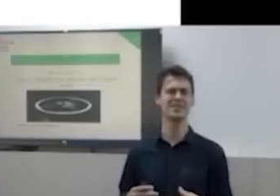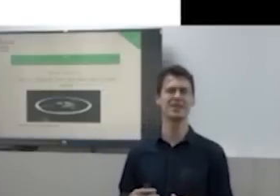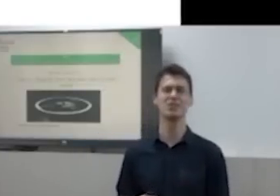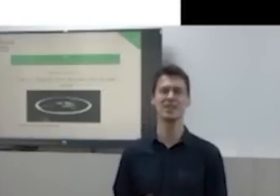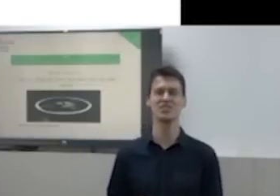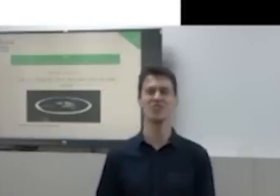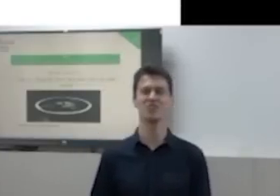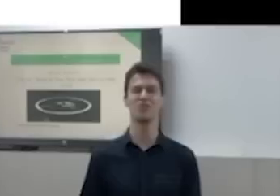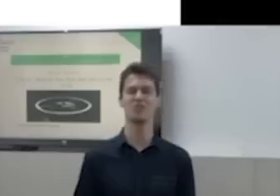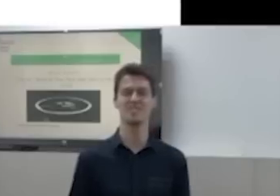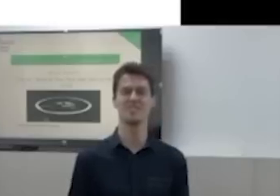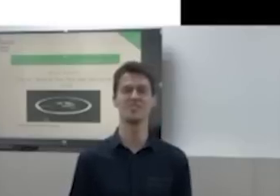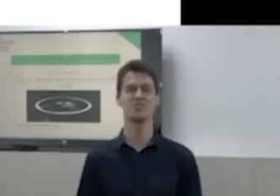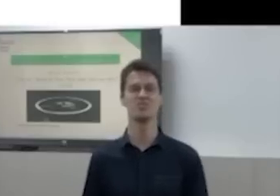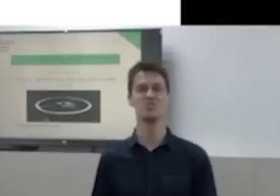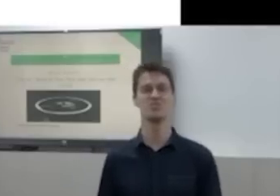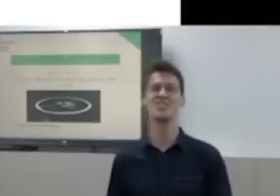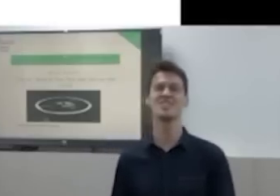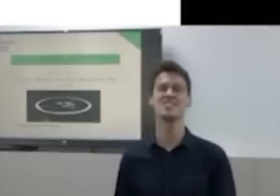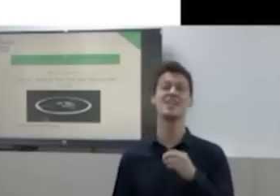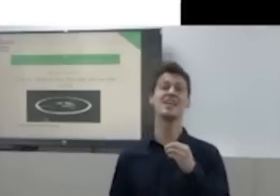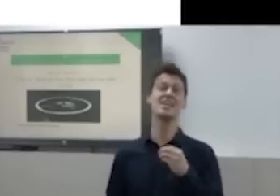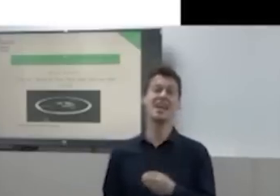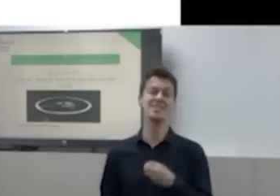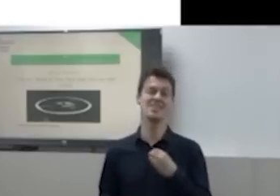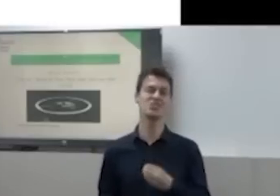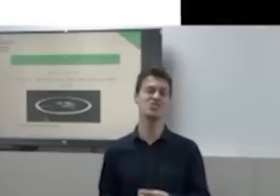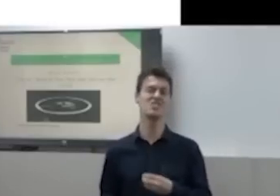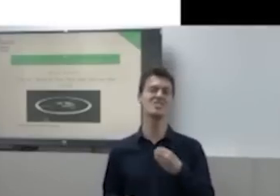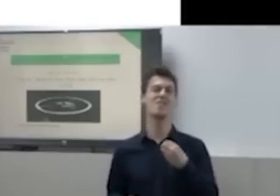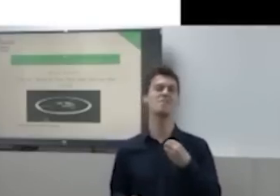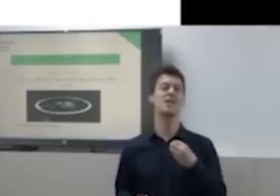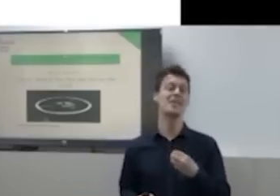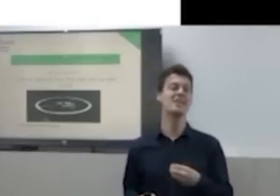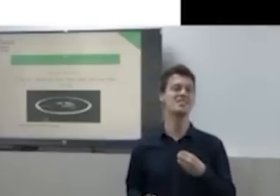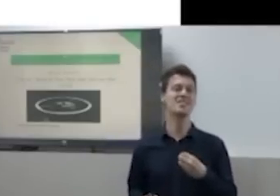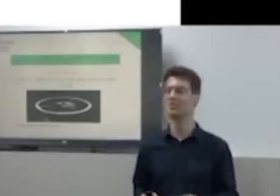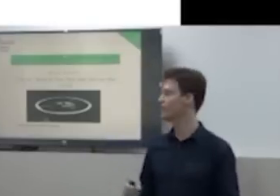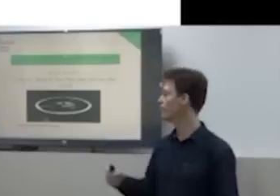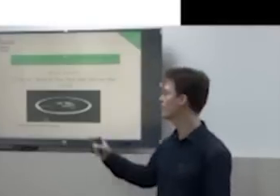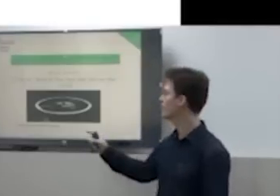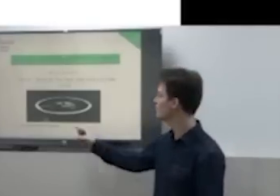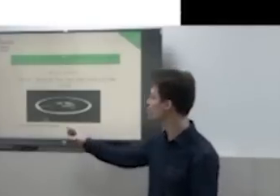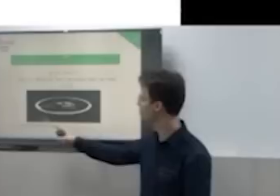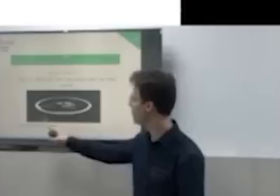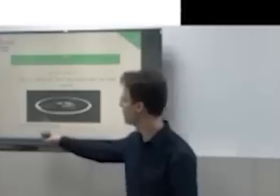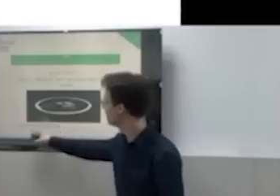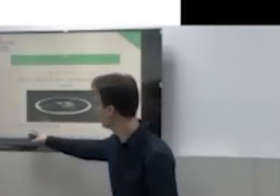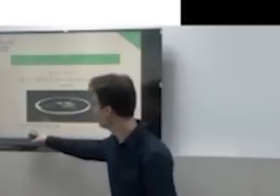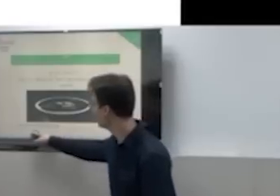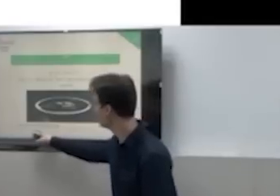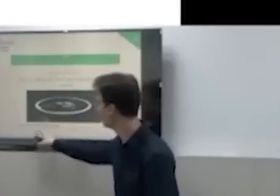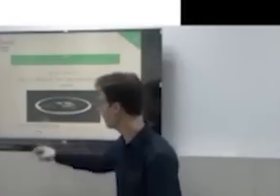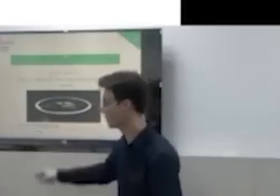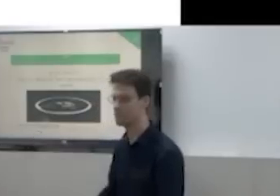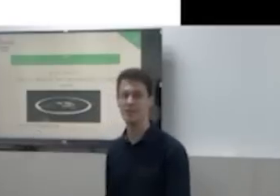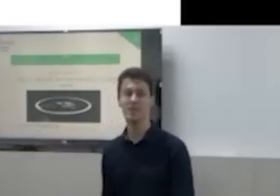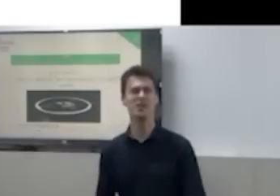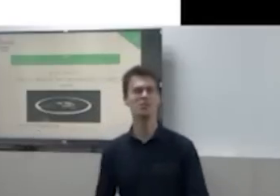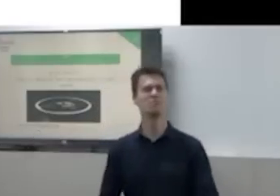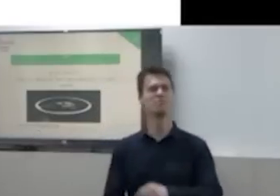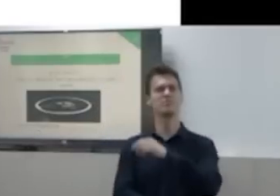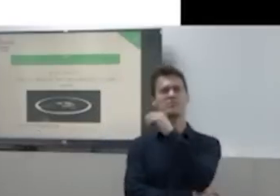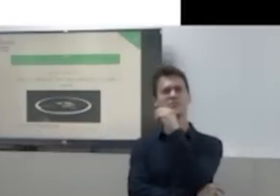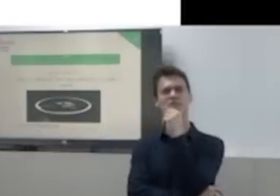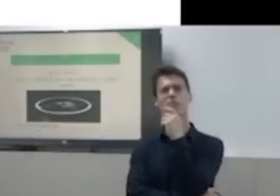pouco esquisitão, que a gente já foi conversando nos últimos dias, e essa notícia, quem escreveu se chama Carolina